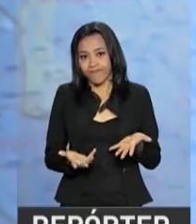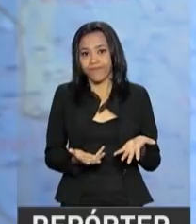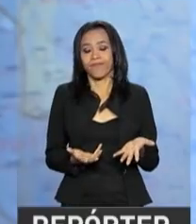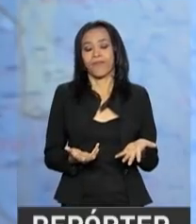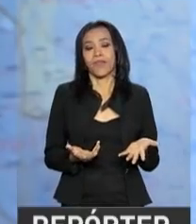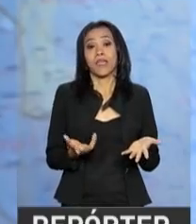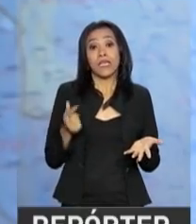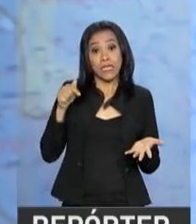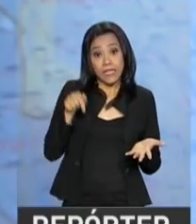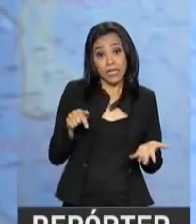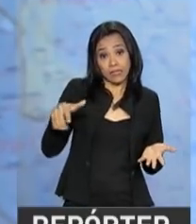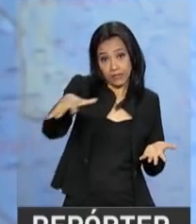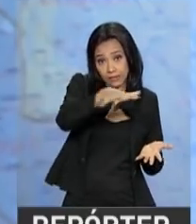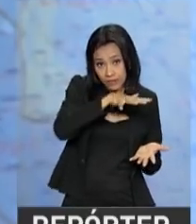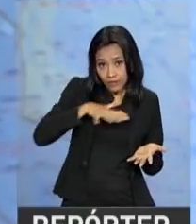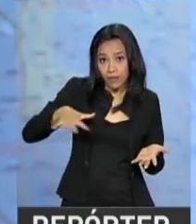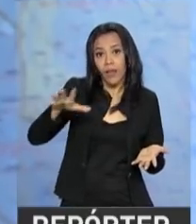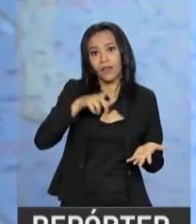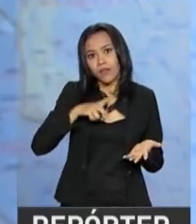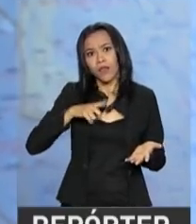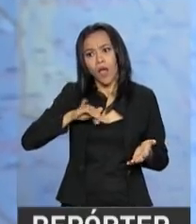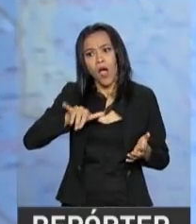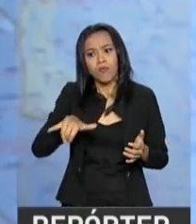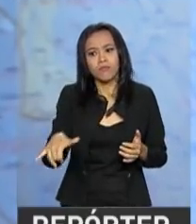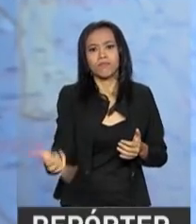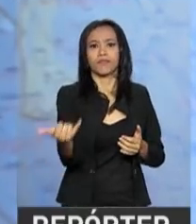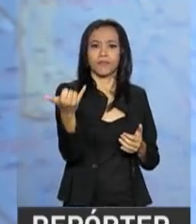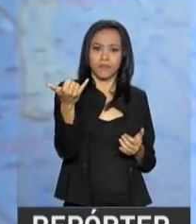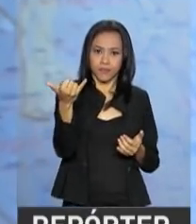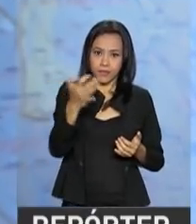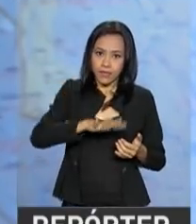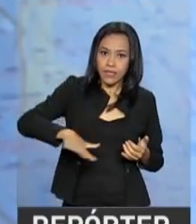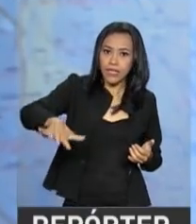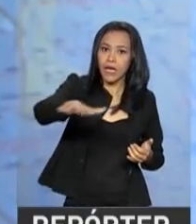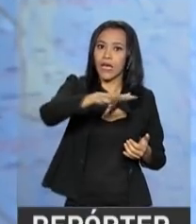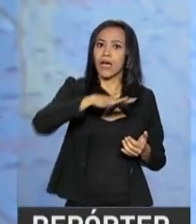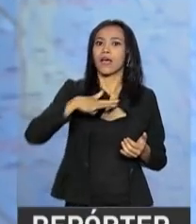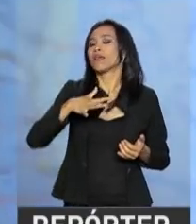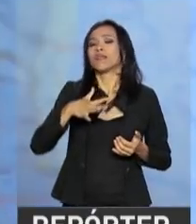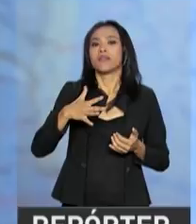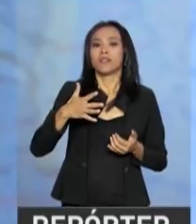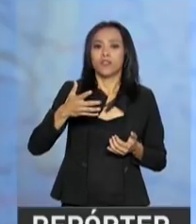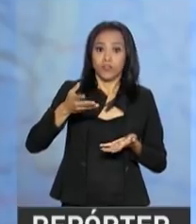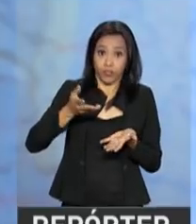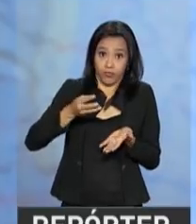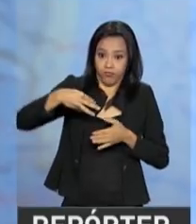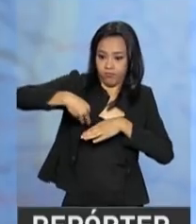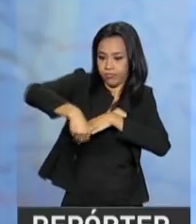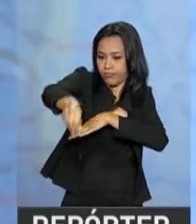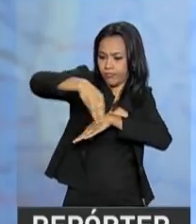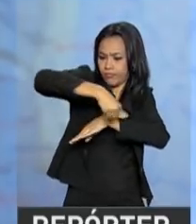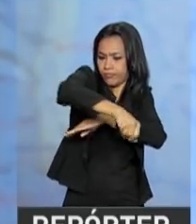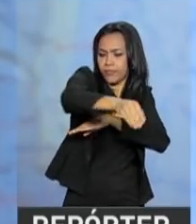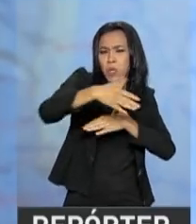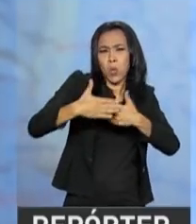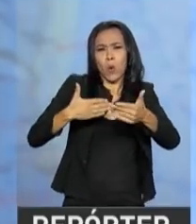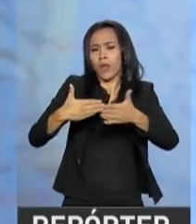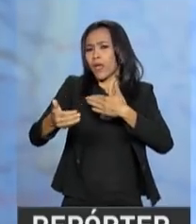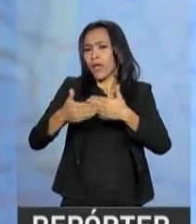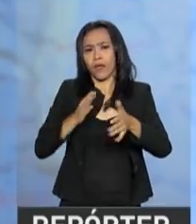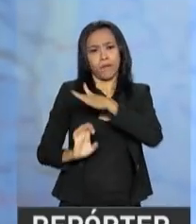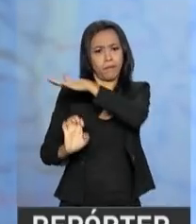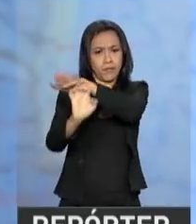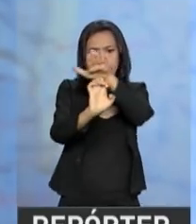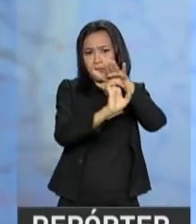as grandes possibilidades de investimento na área do água fora das porteiras fazenda qualquer empresário de qualquer lugar do mundo